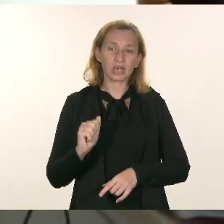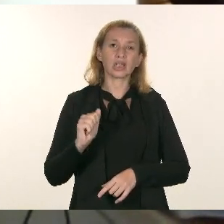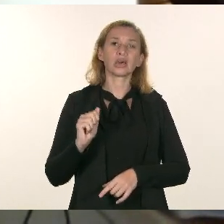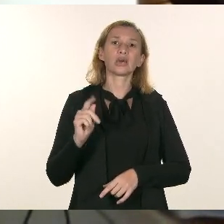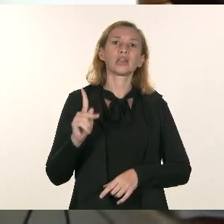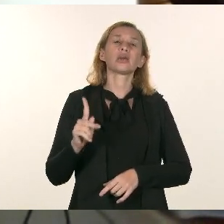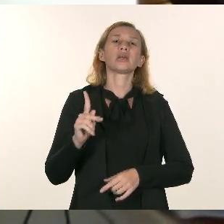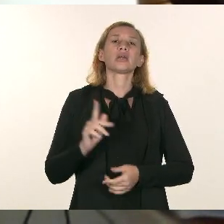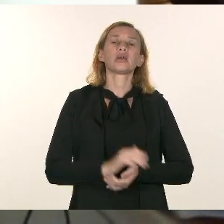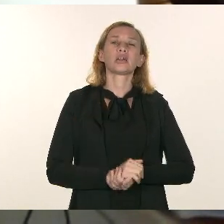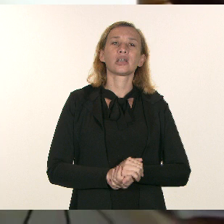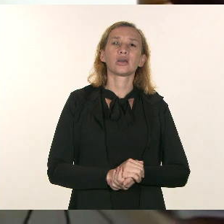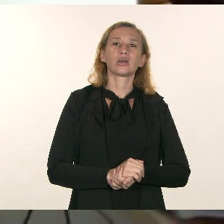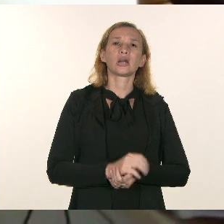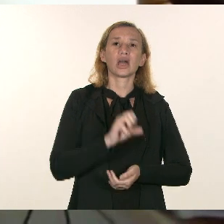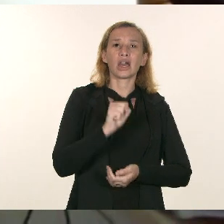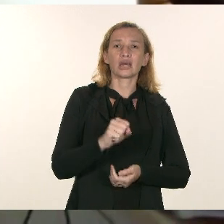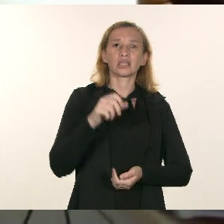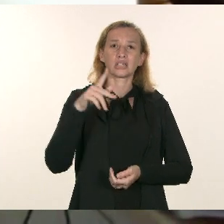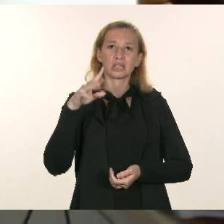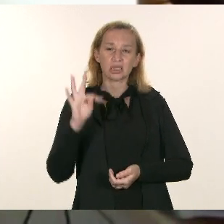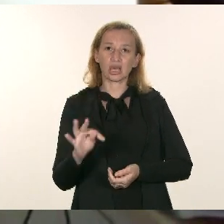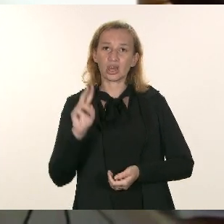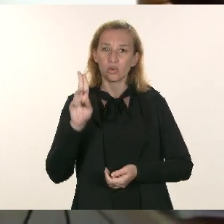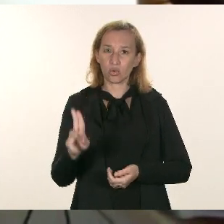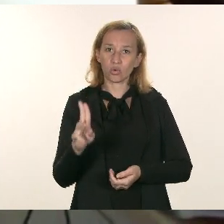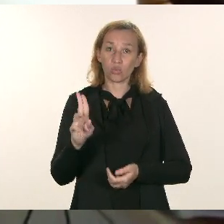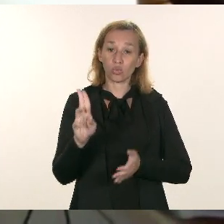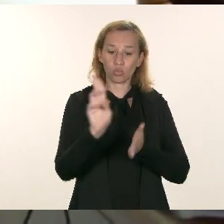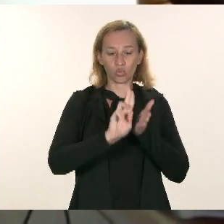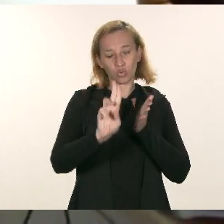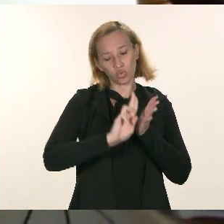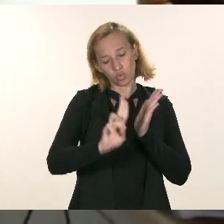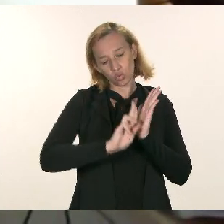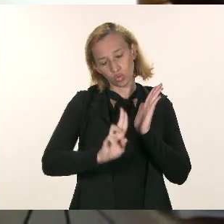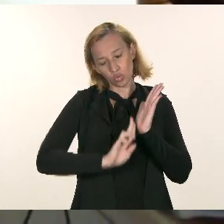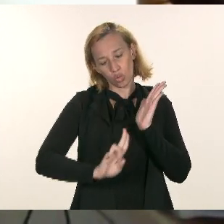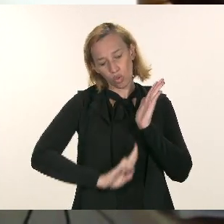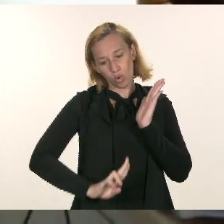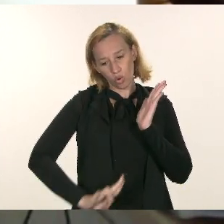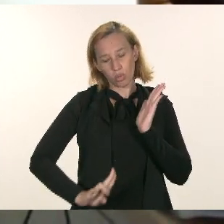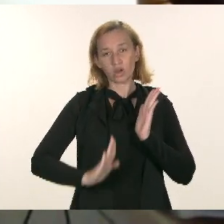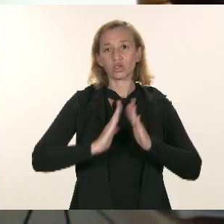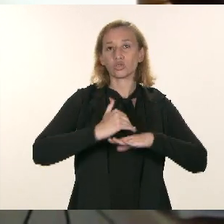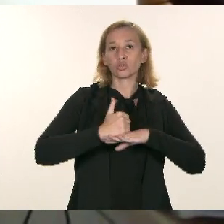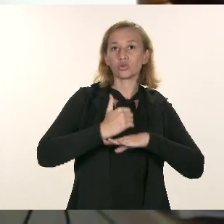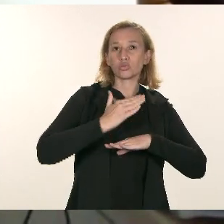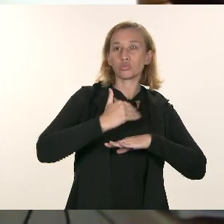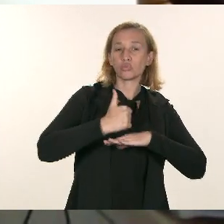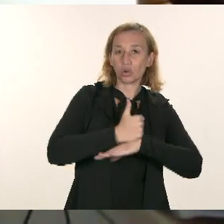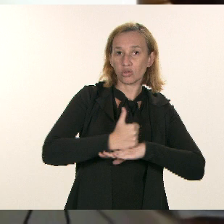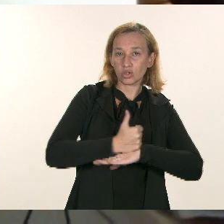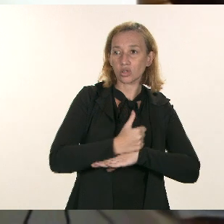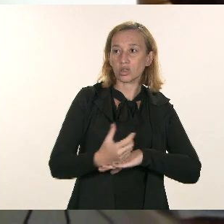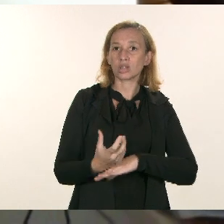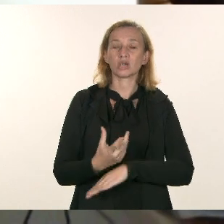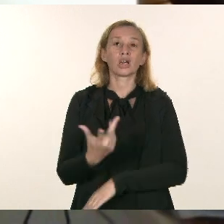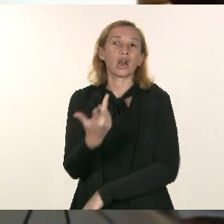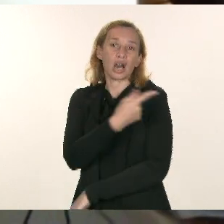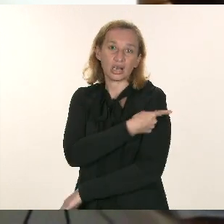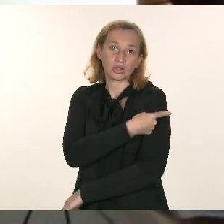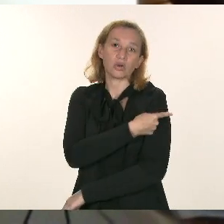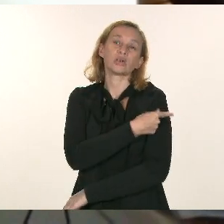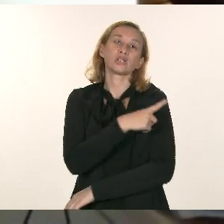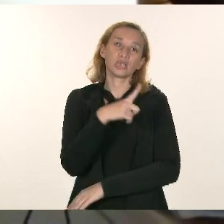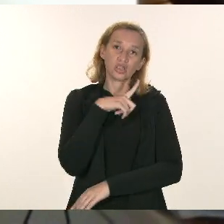Unicamp, STU, uma lista com a relação do nome dos profissionais que receberam a dose da